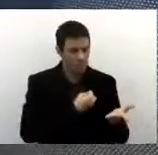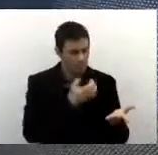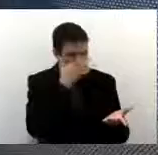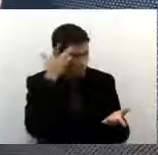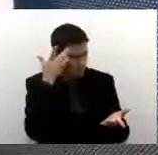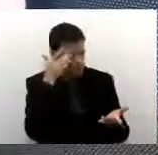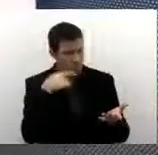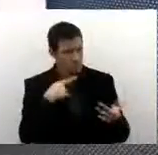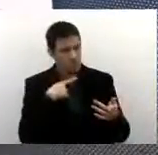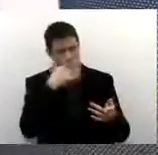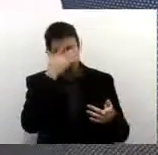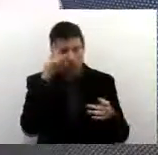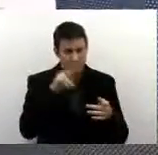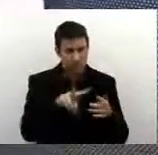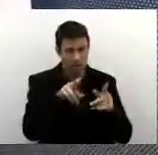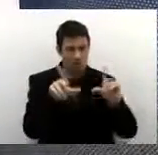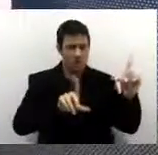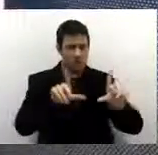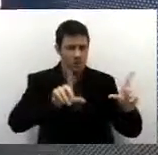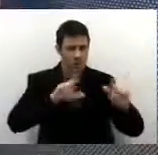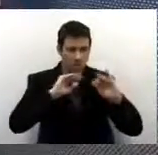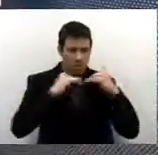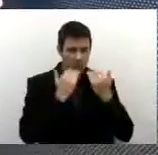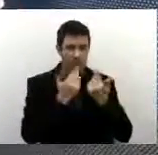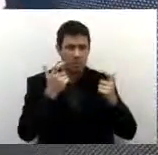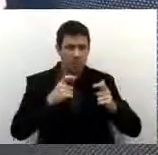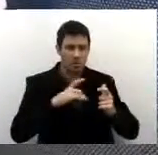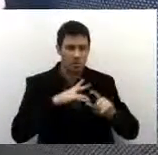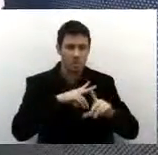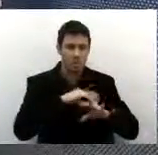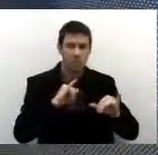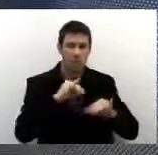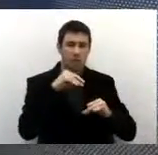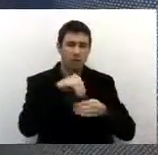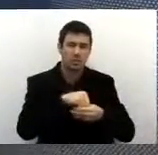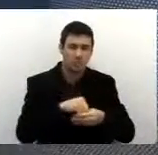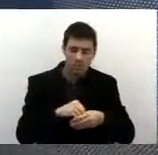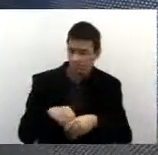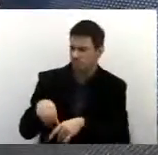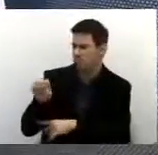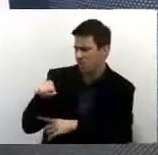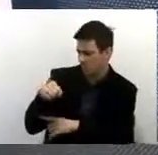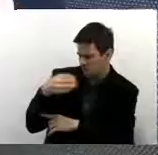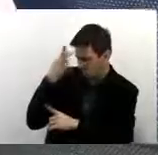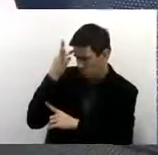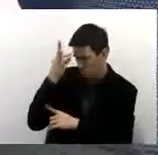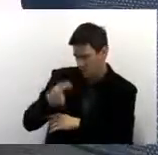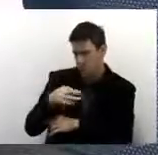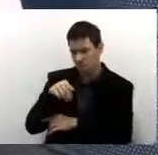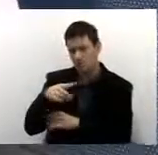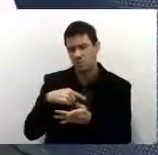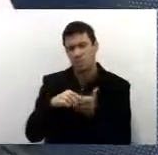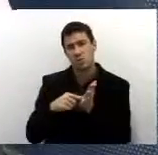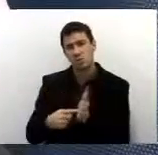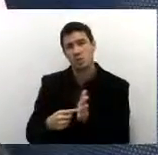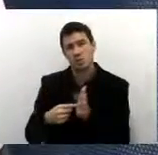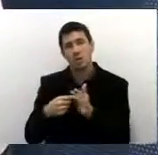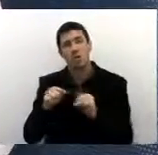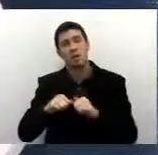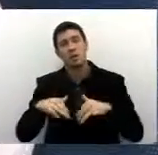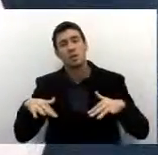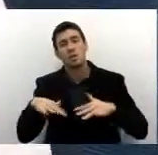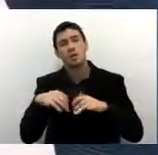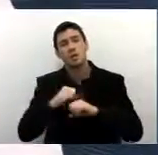casa, principalmente assistindo pela TV Câmara, poder entender onde é que vai ser investido o dinheiro da cidade? Sim, com certeza. Como você bem frisou, essas três primeiras audiências foram